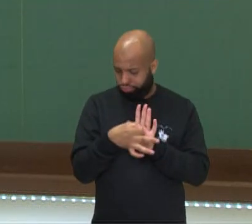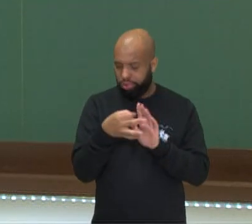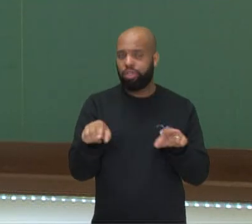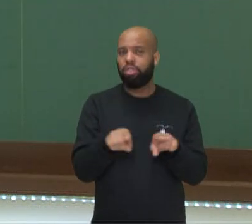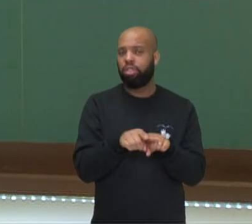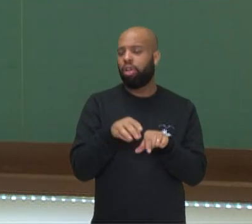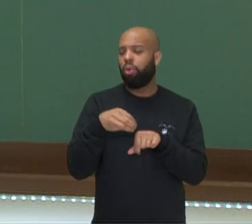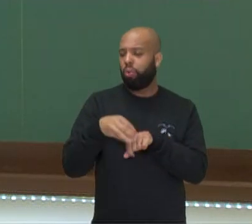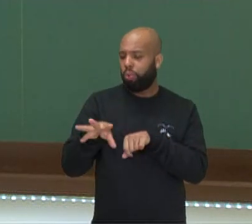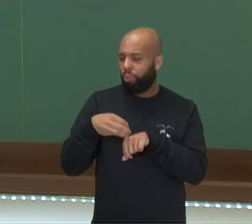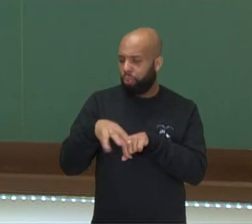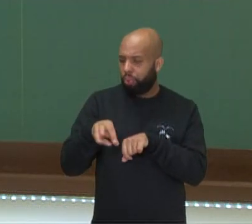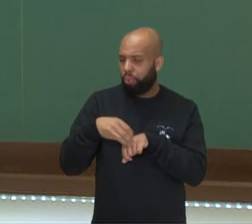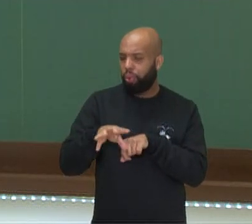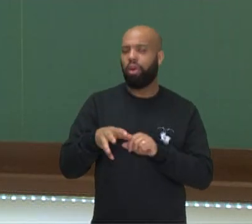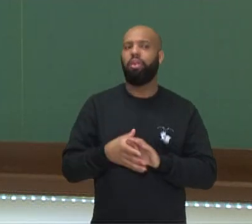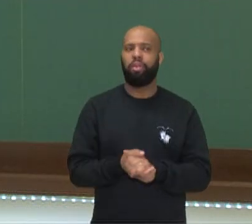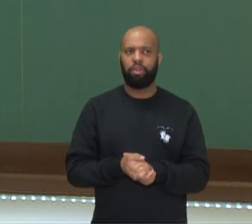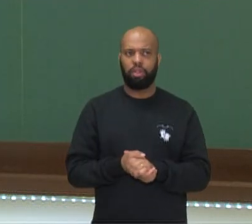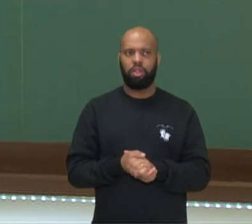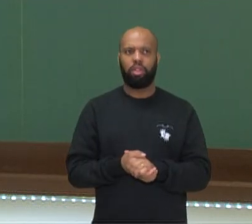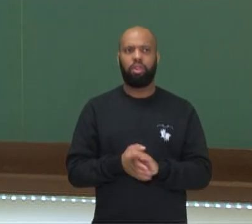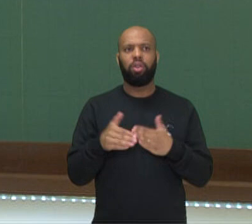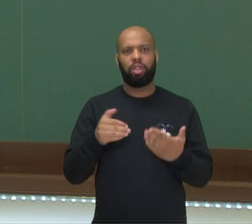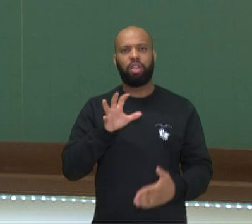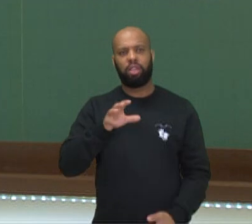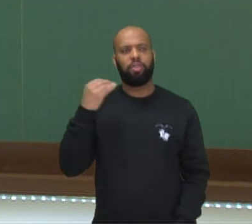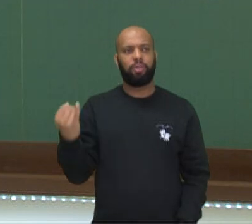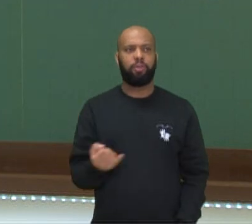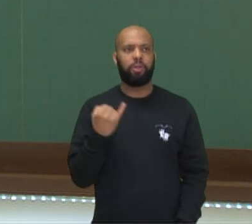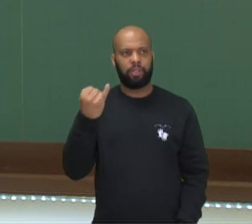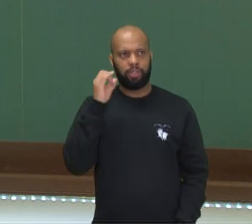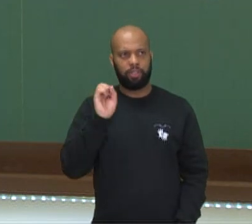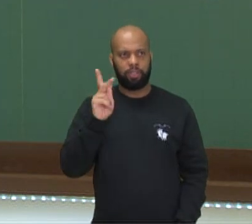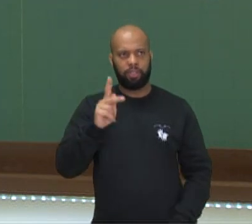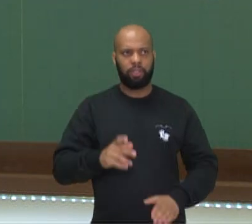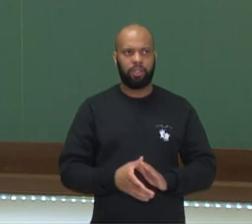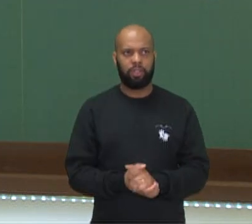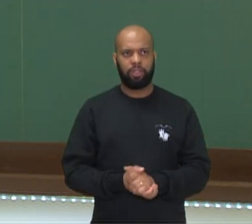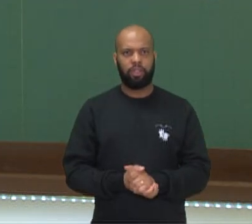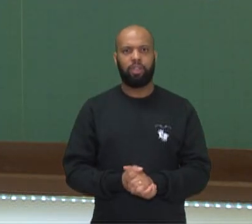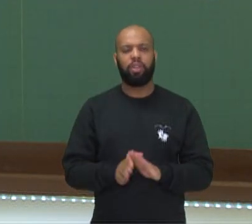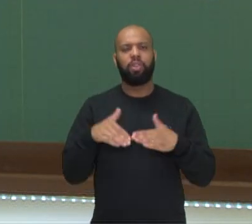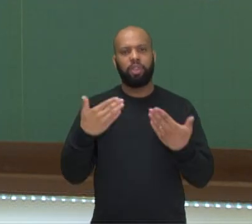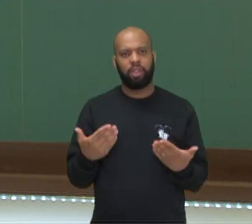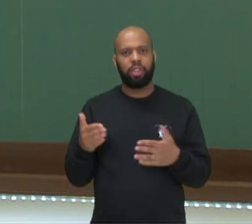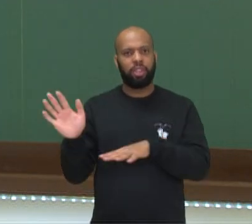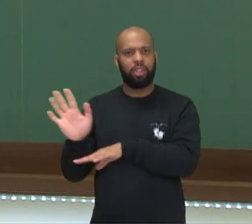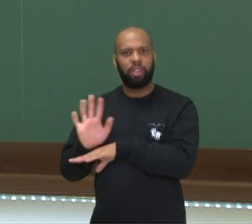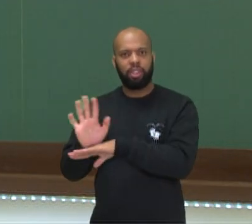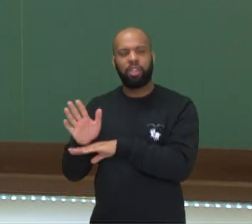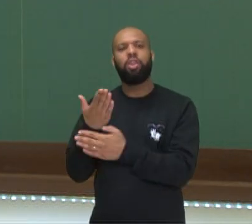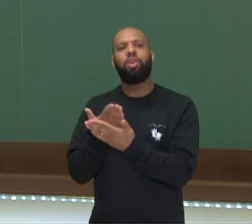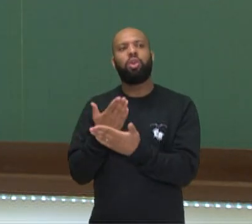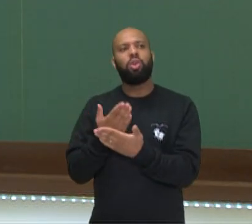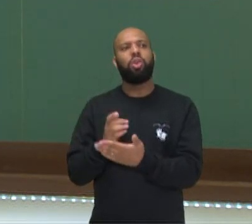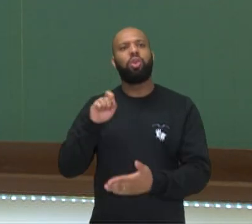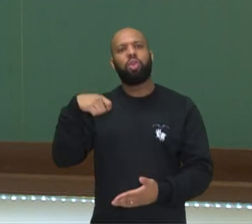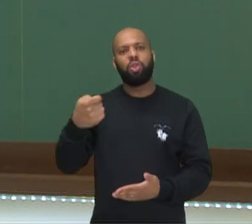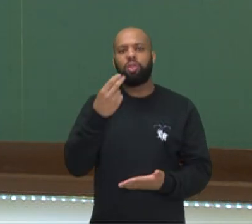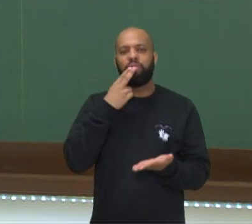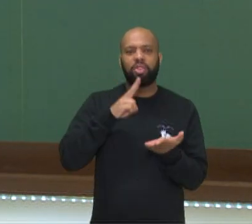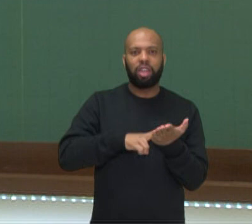deu sugestões, tá? Então, isso é muito importante. Então, neste vídeo falamos